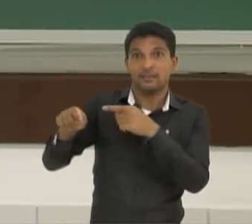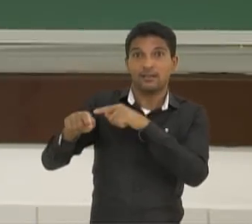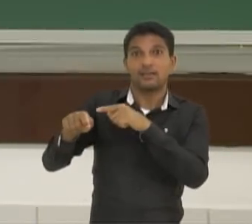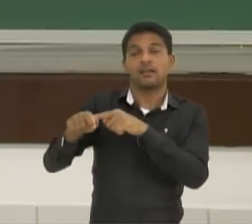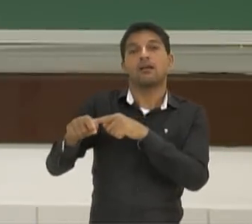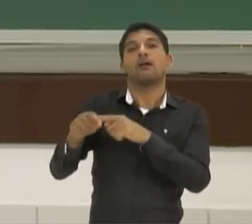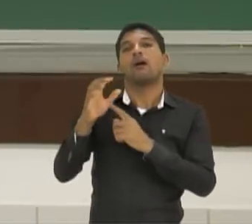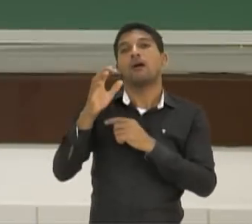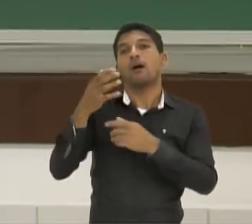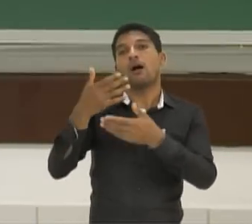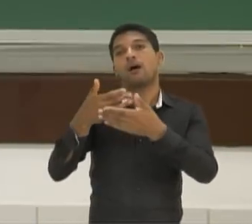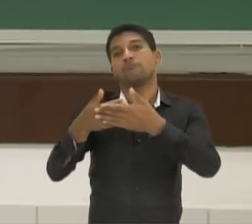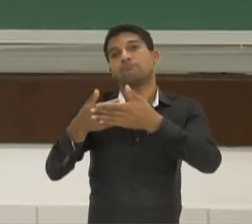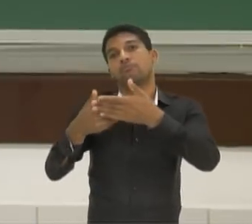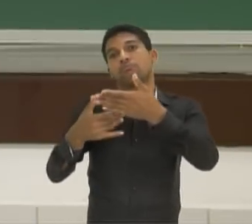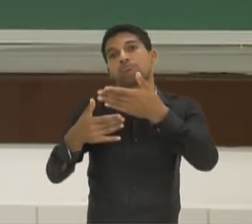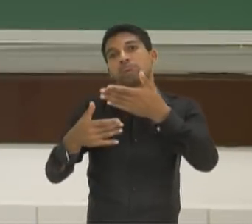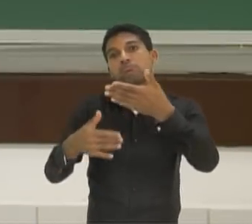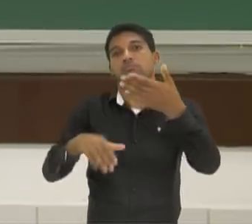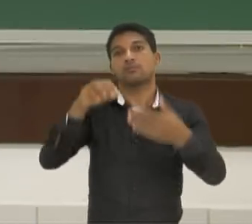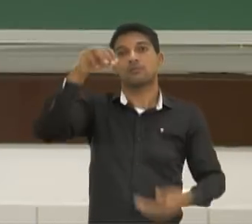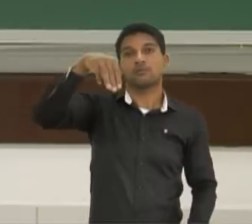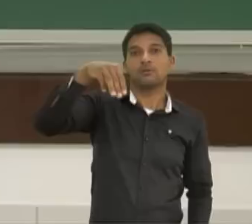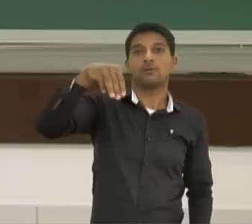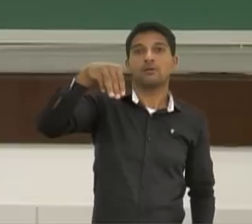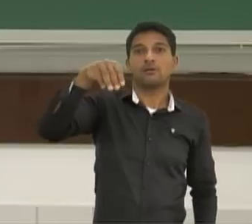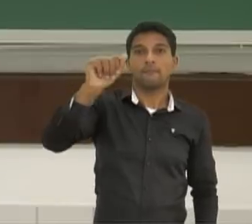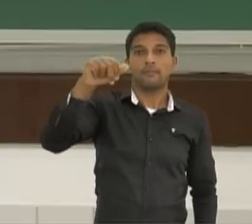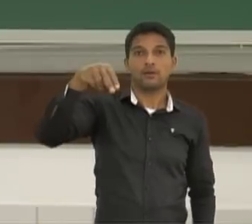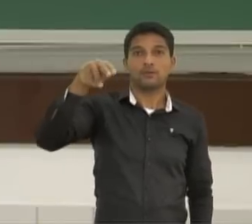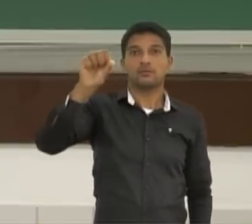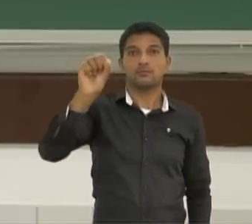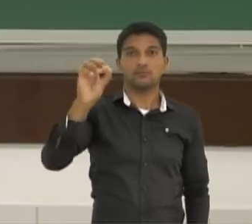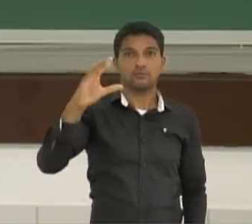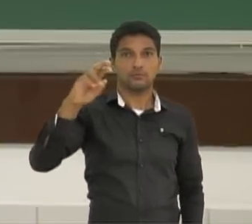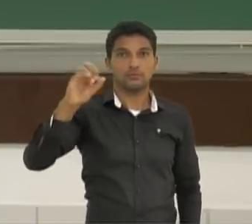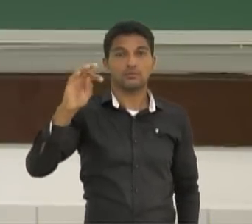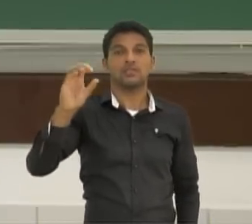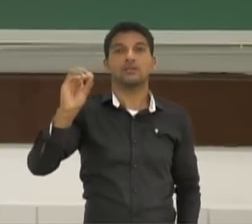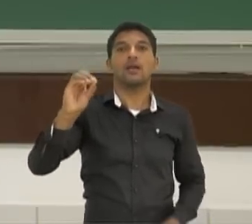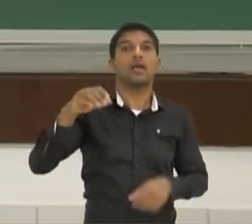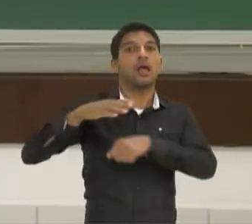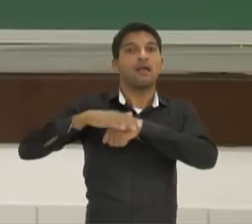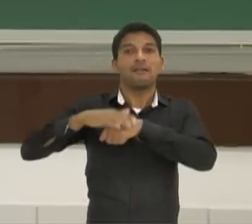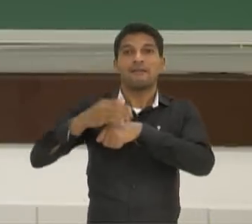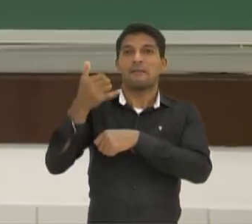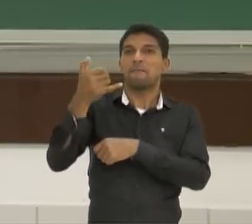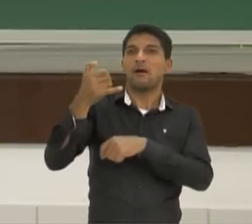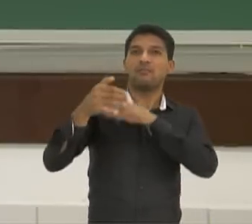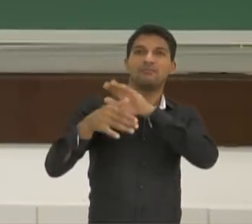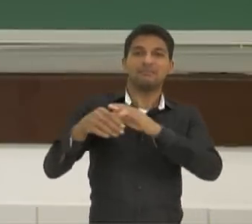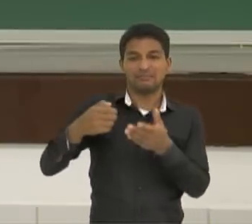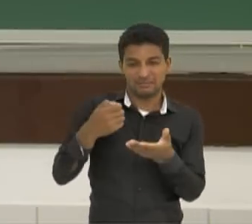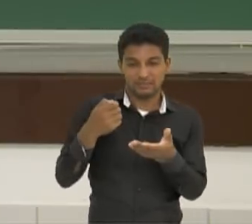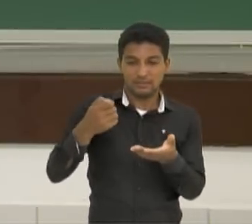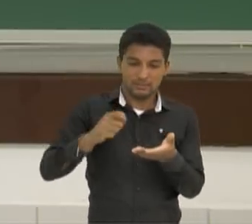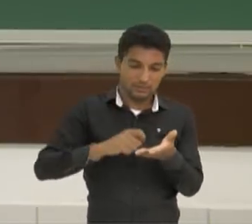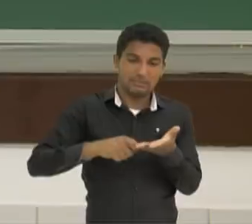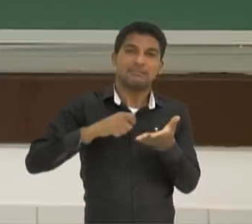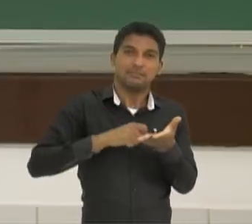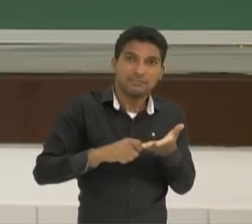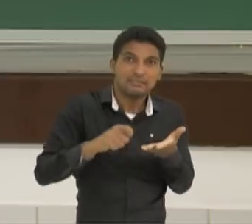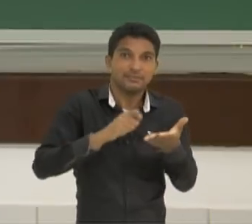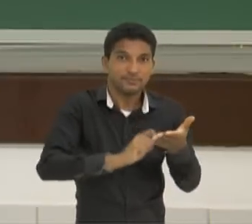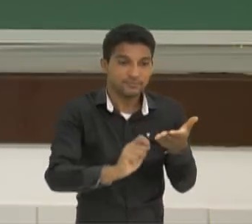Tinham que escrever, fazer manuscrito, ou seja, tudo à mão, né? Escrever tudo. Se era uma carta para matar saudades de algum parente, tinha